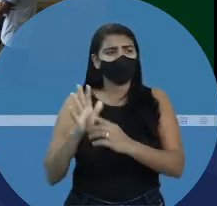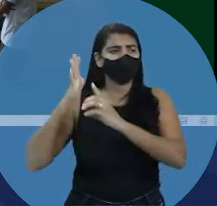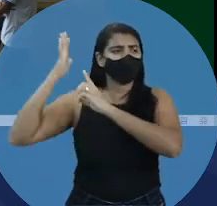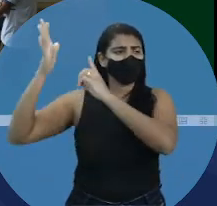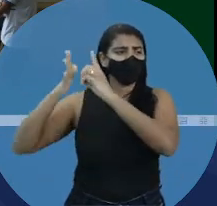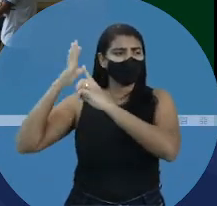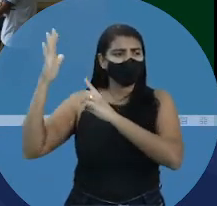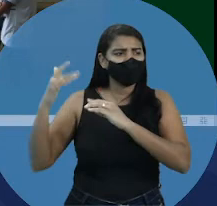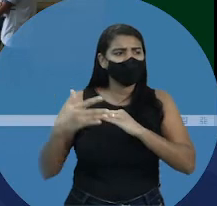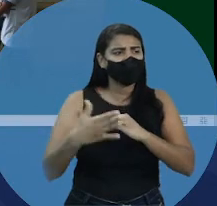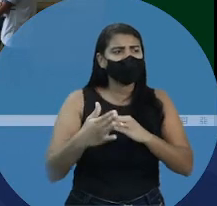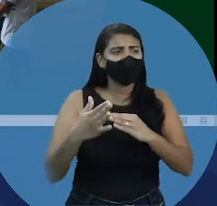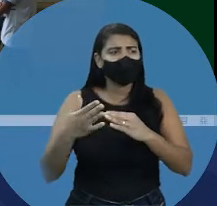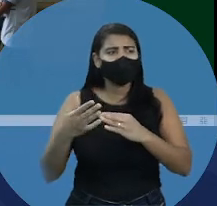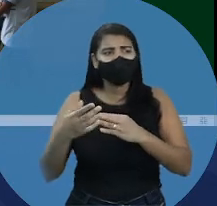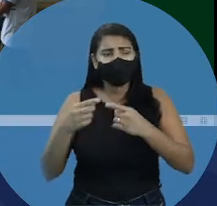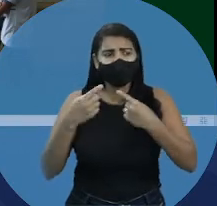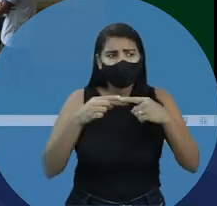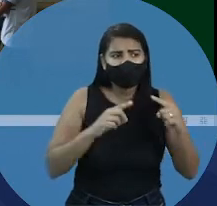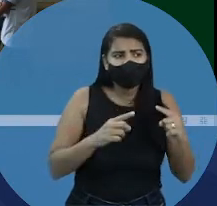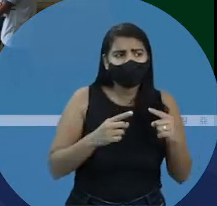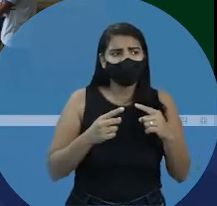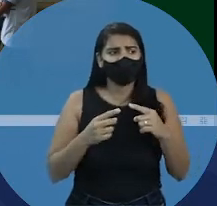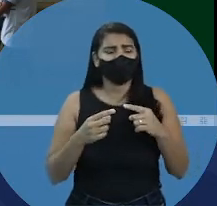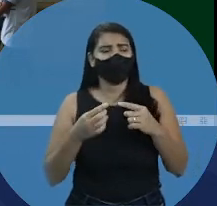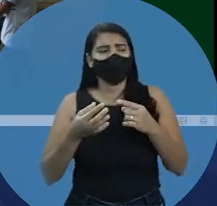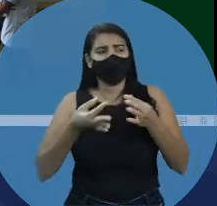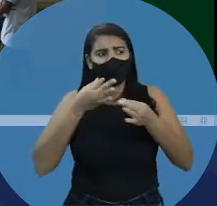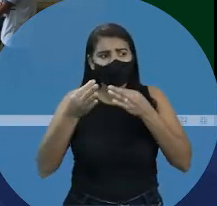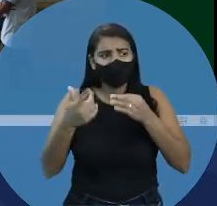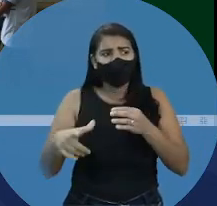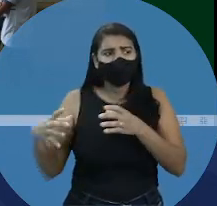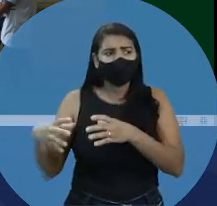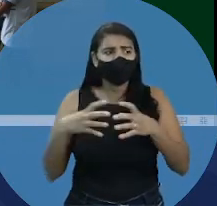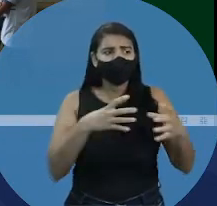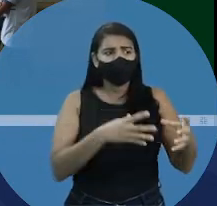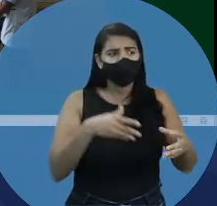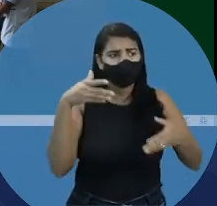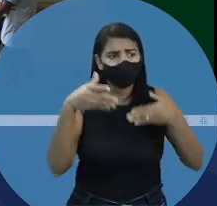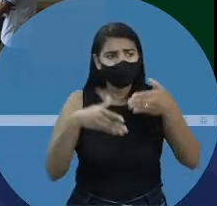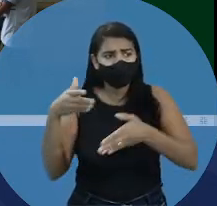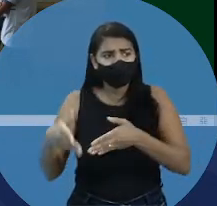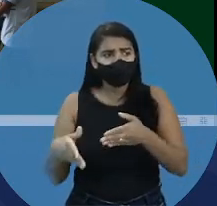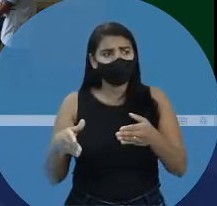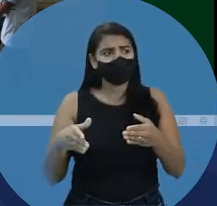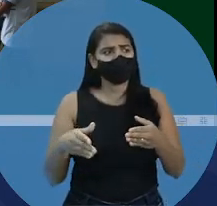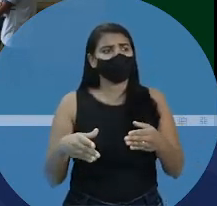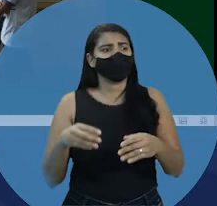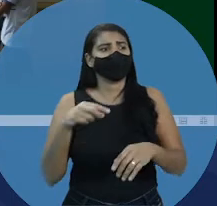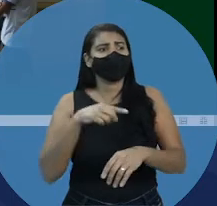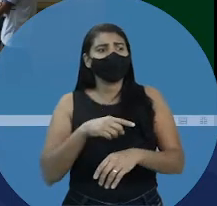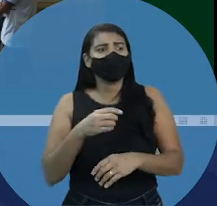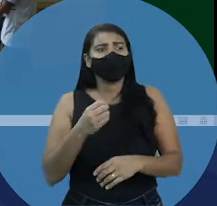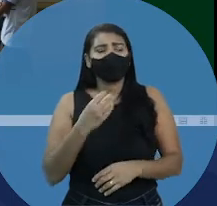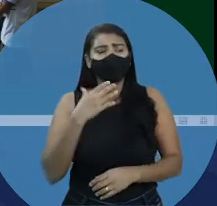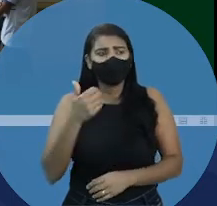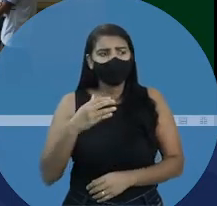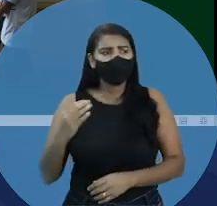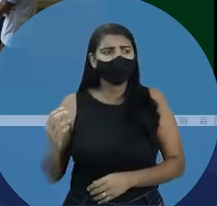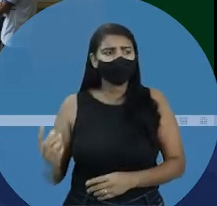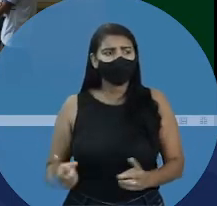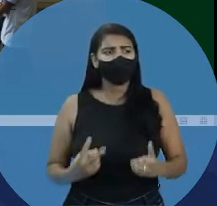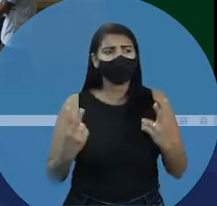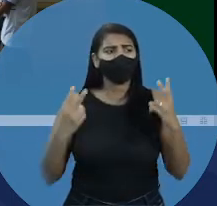ocorriam as discussões, outros grupos participavam. Então, foi um momento muito interessante, onde valorizou-se, como